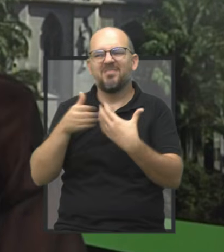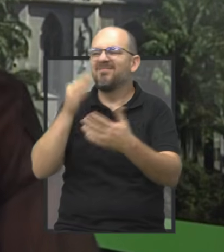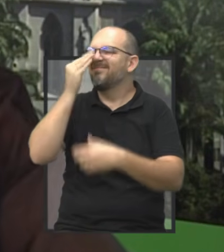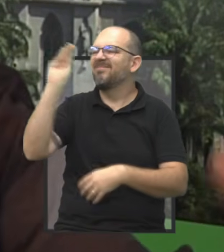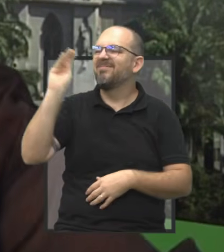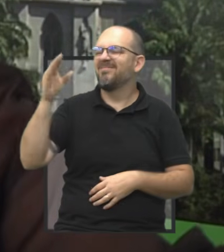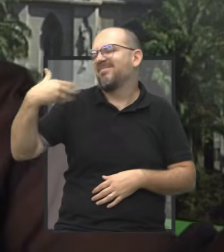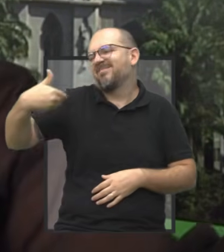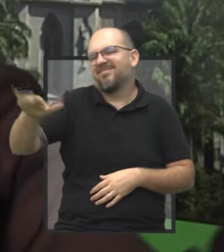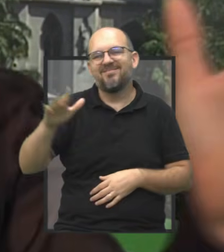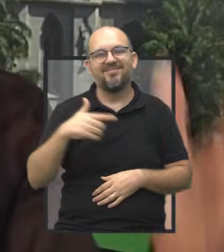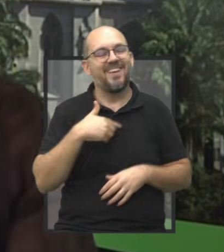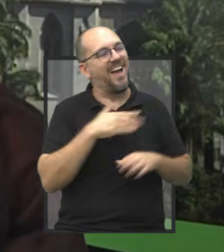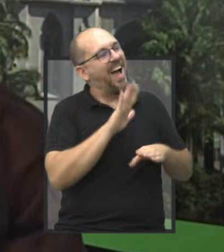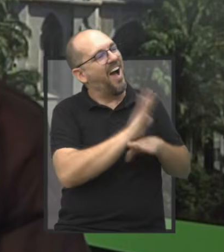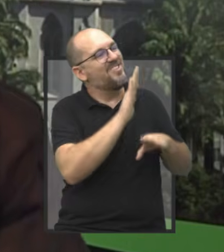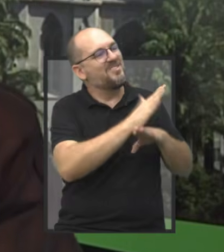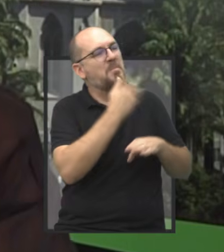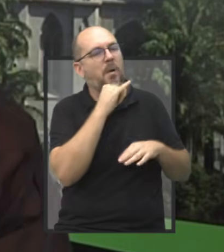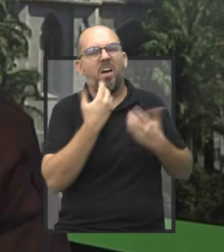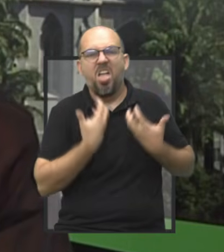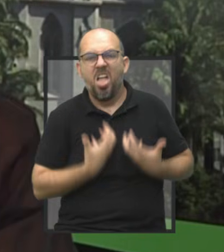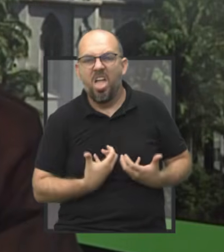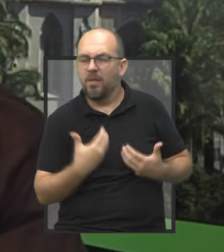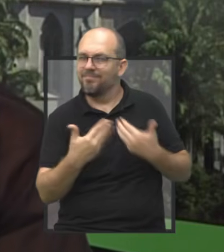um trabalho braçal pesado, nunca.